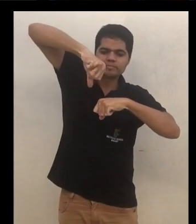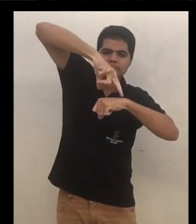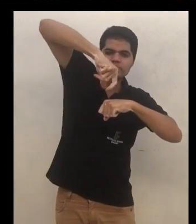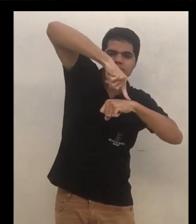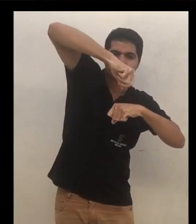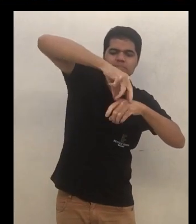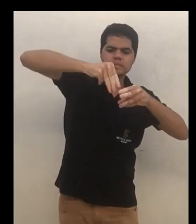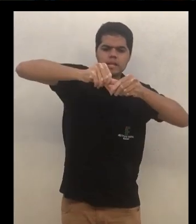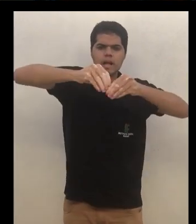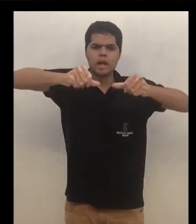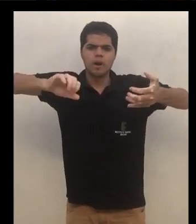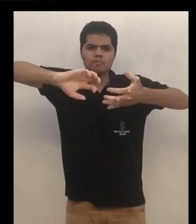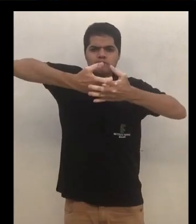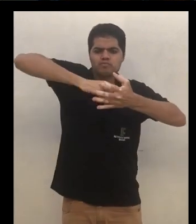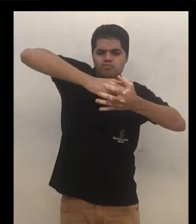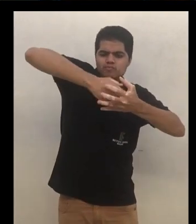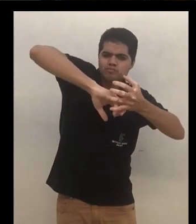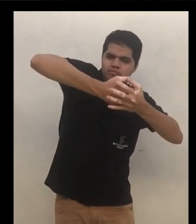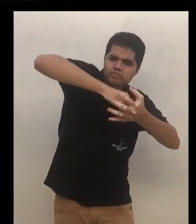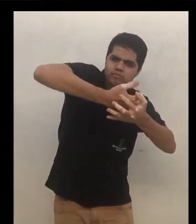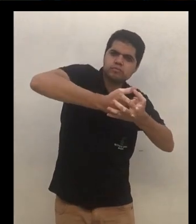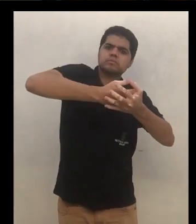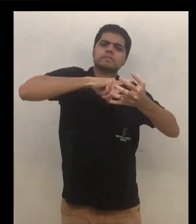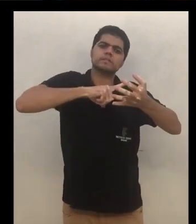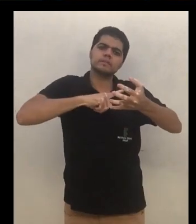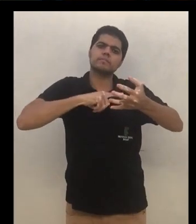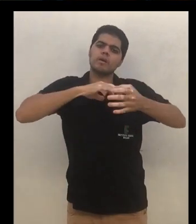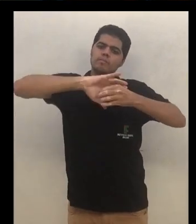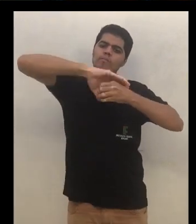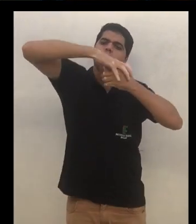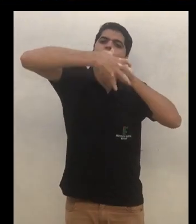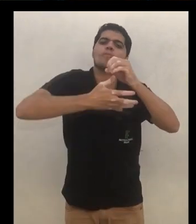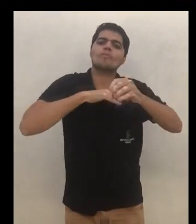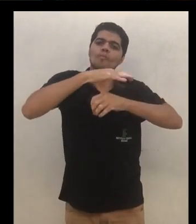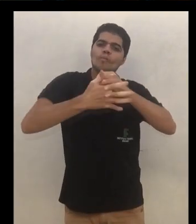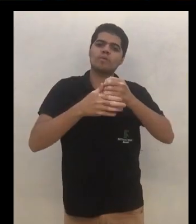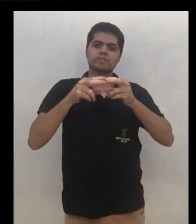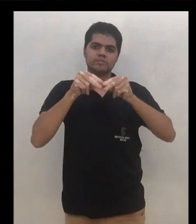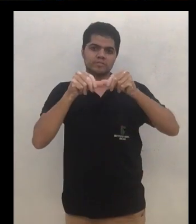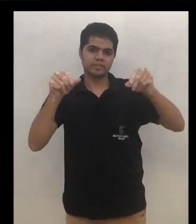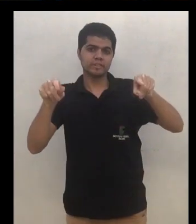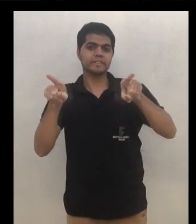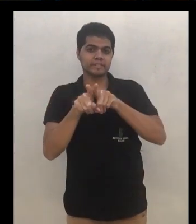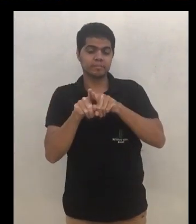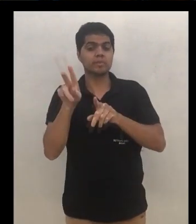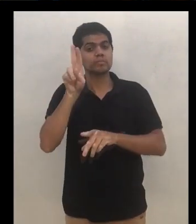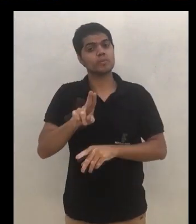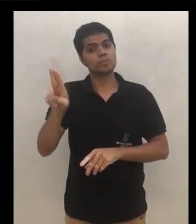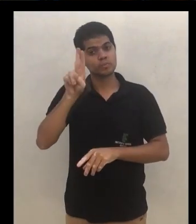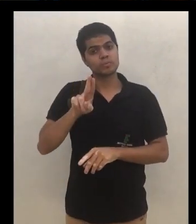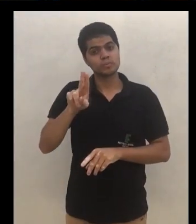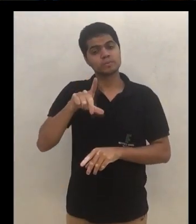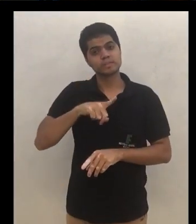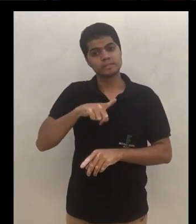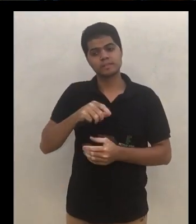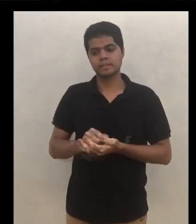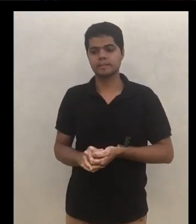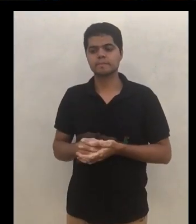areia. Aqui a gente vê a questão da densidade, aqui no caso é a BR-051, eu